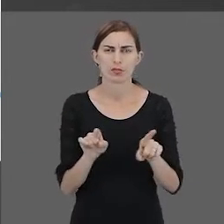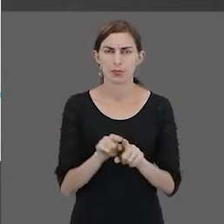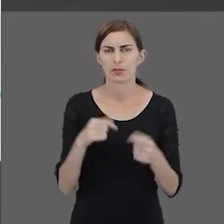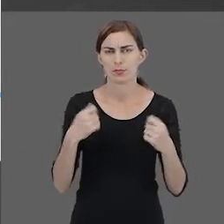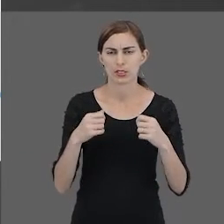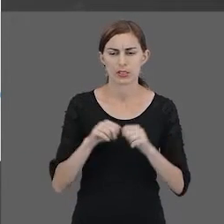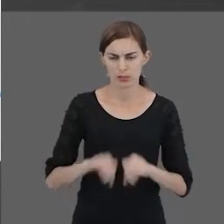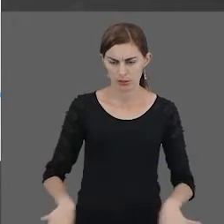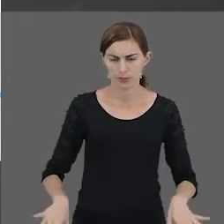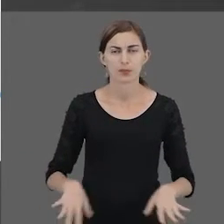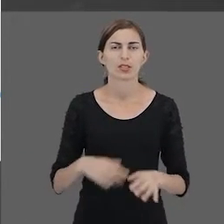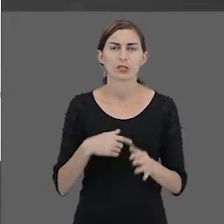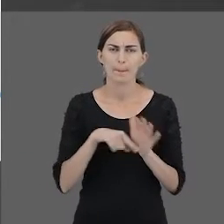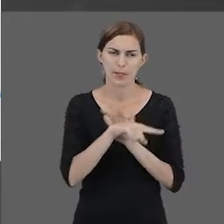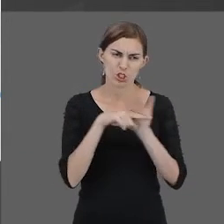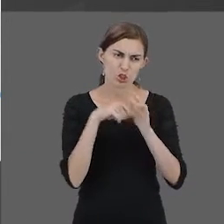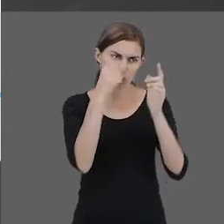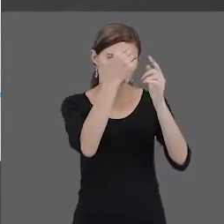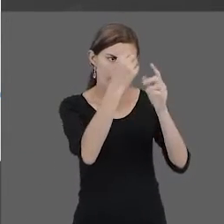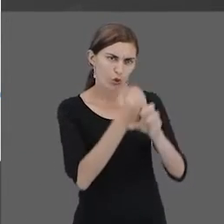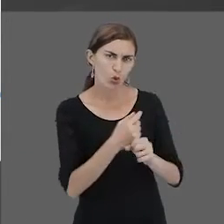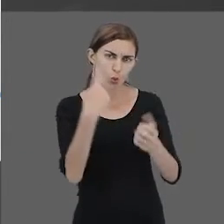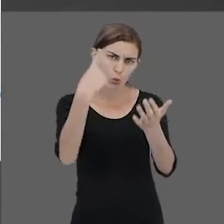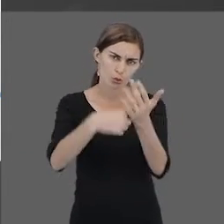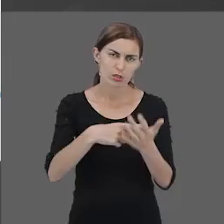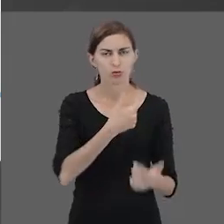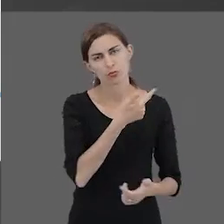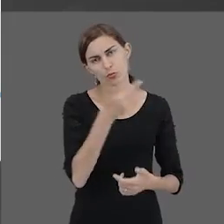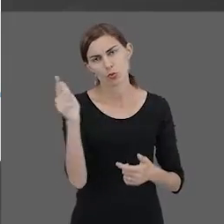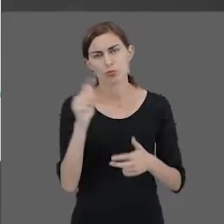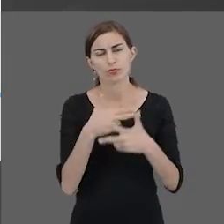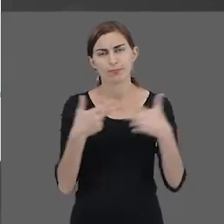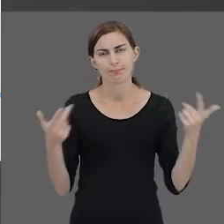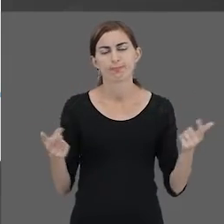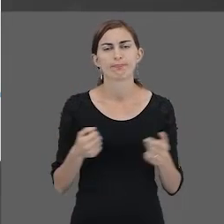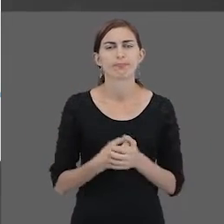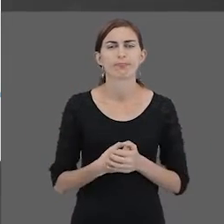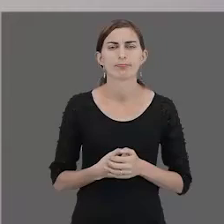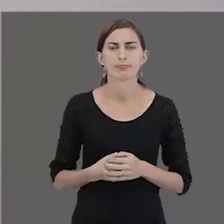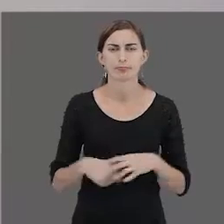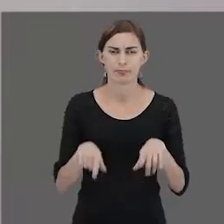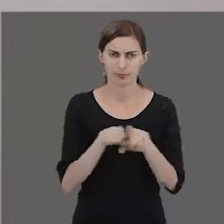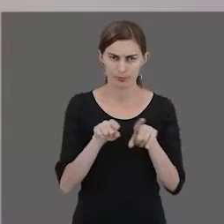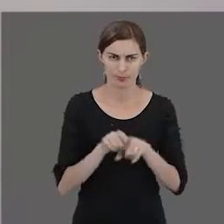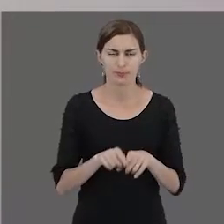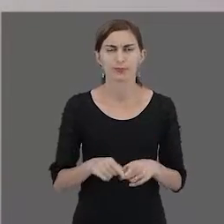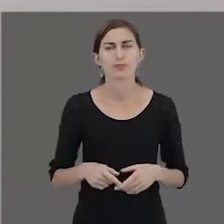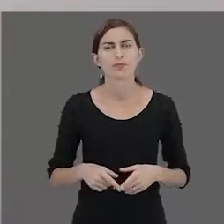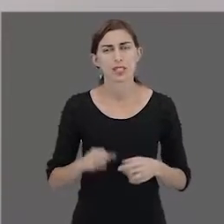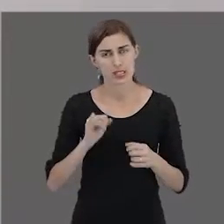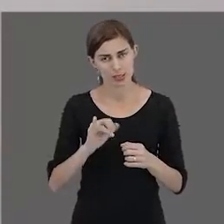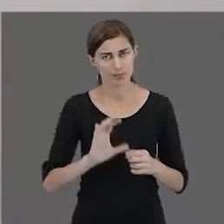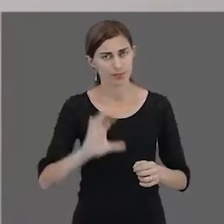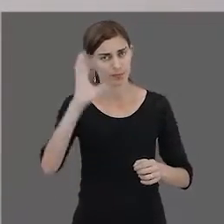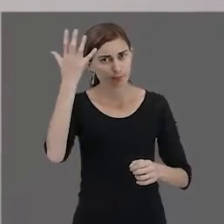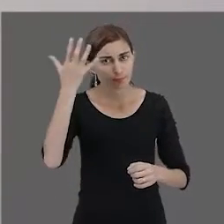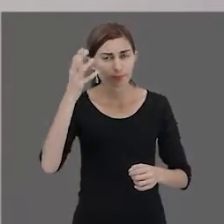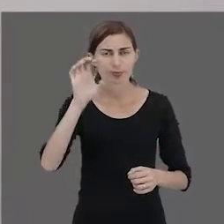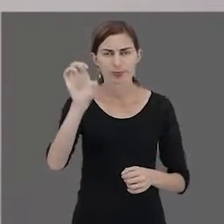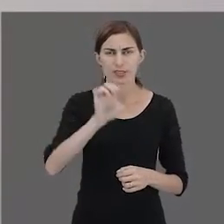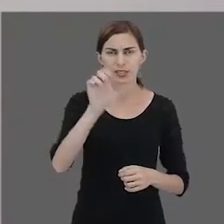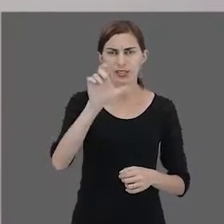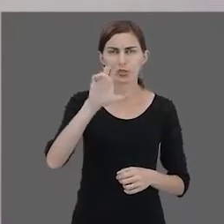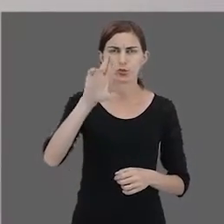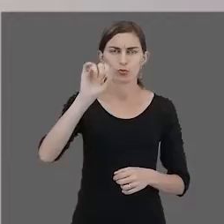de despesa, pesquisa de preço, contrato ou outro instrumento hábil. Isso é se ocorrer a execução da